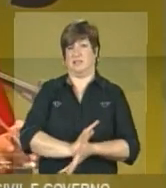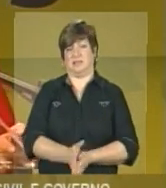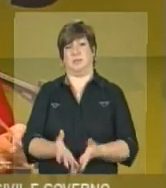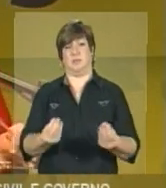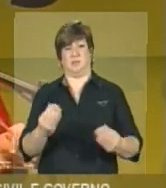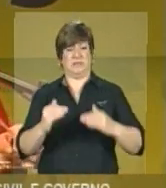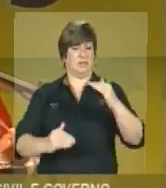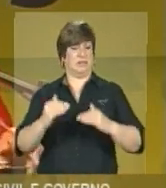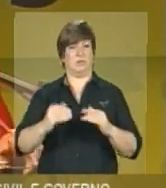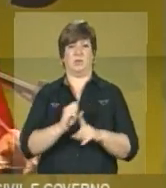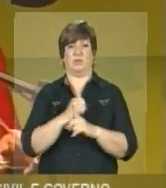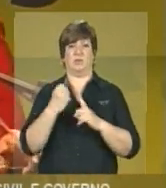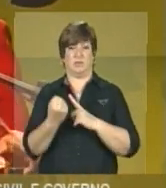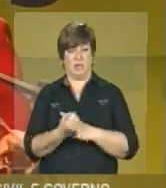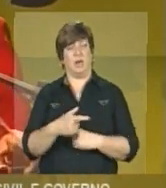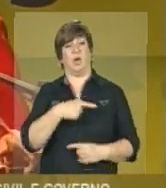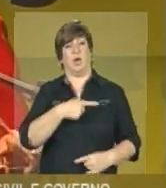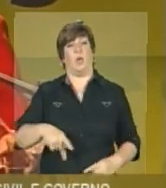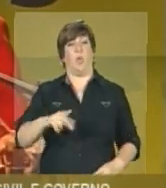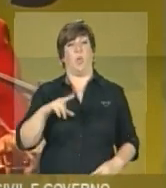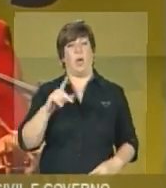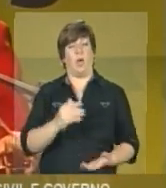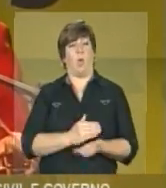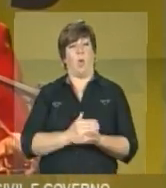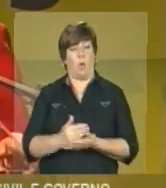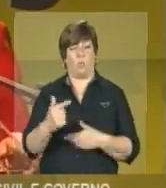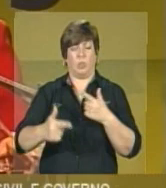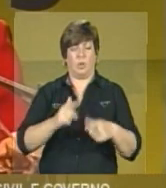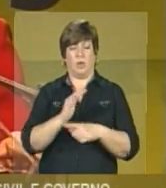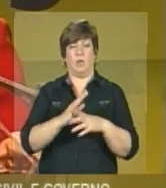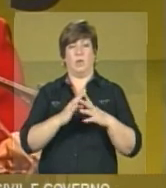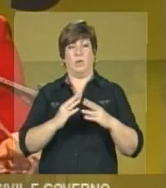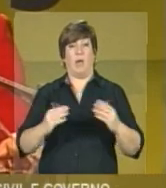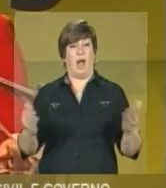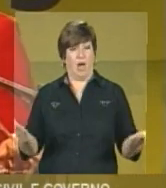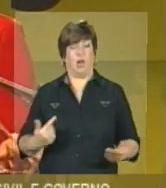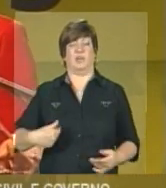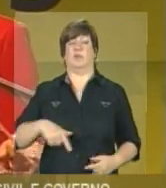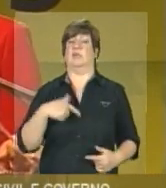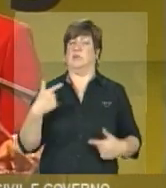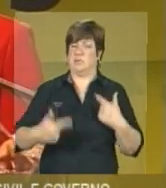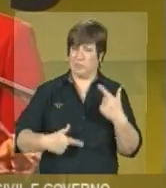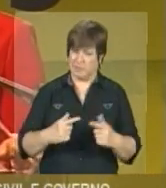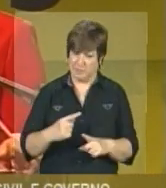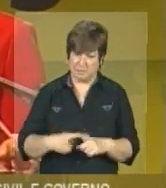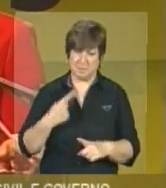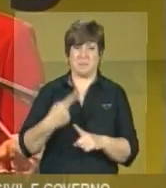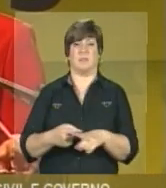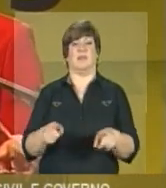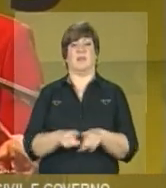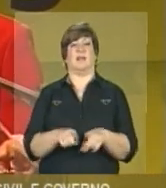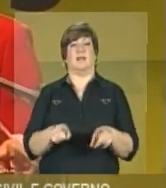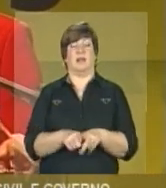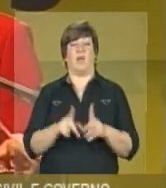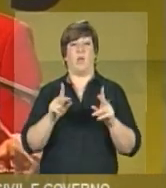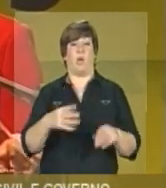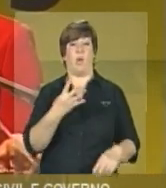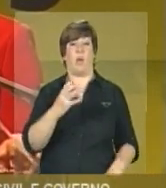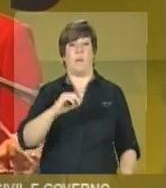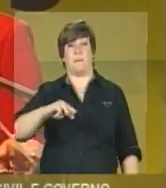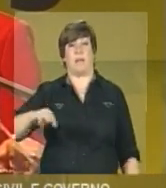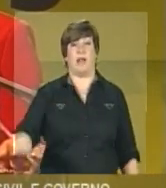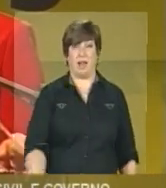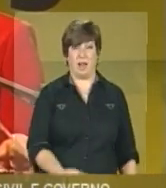desigualdade social. Estamos ganhando esta batalha, como nos mostram os 40